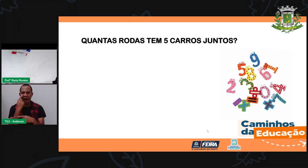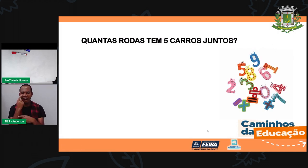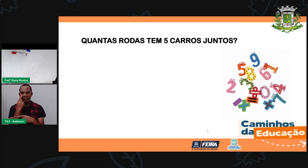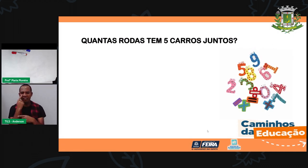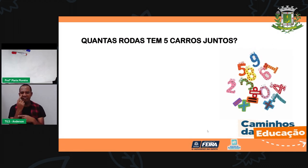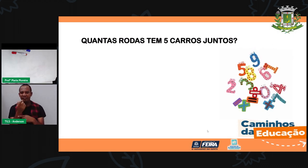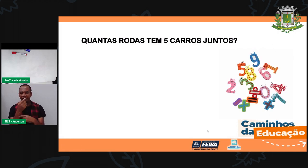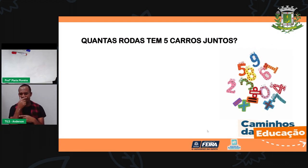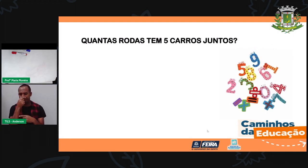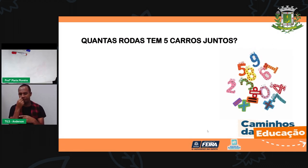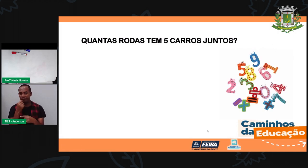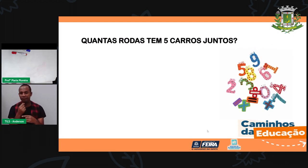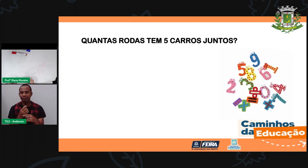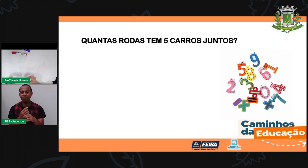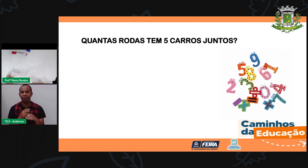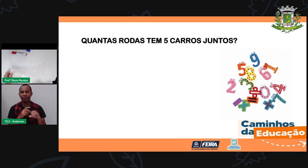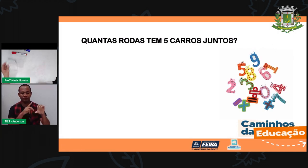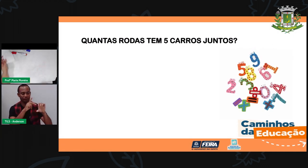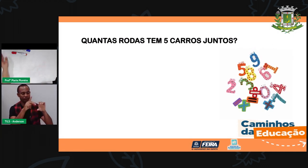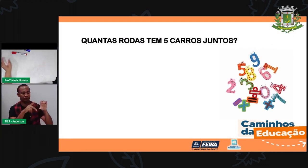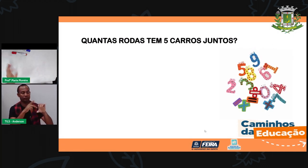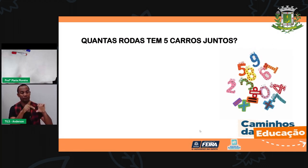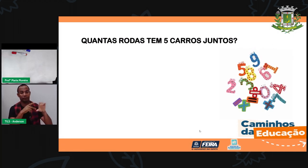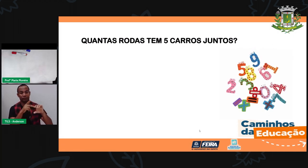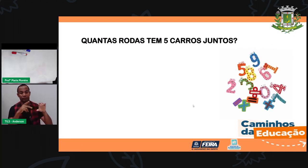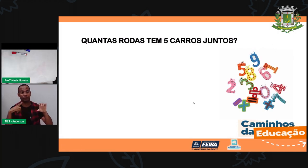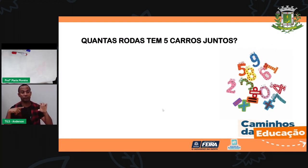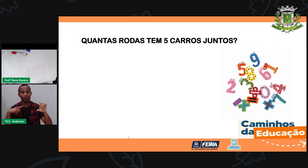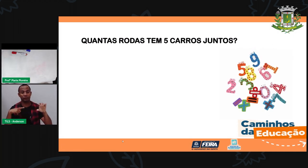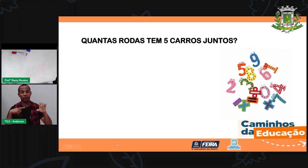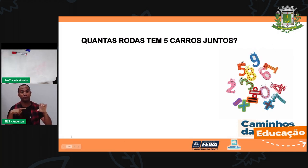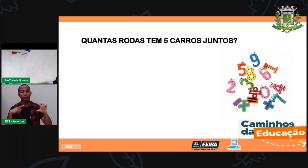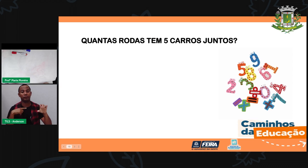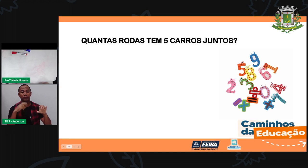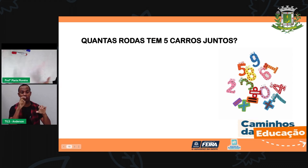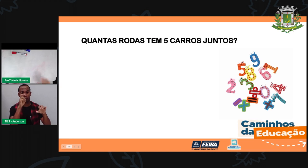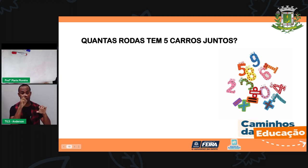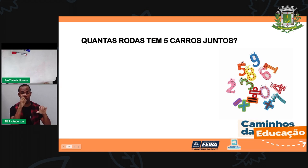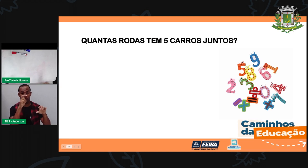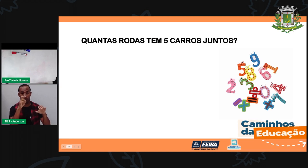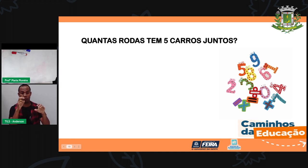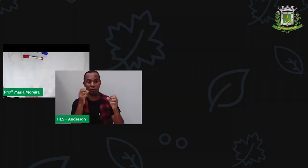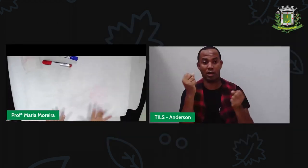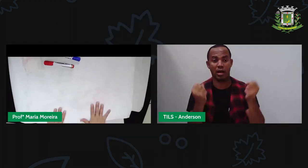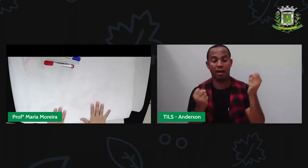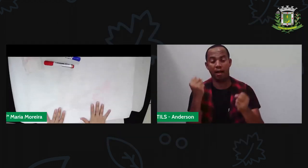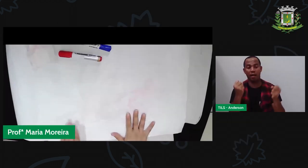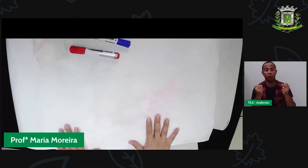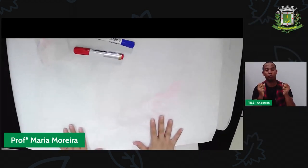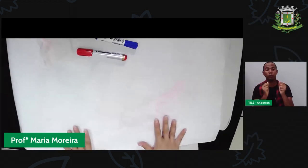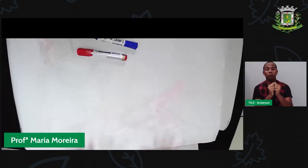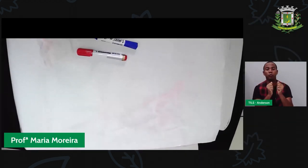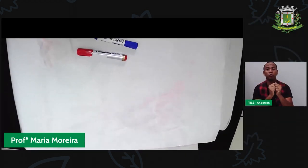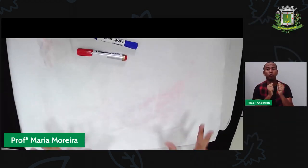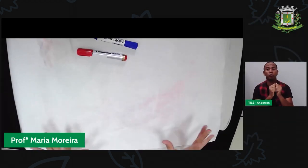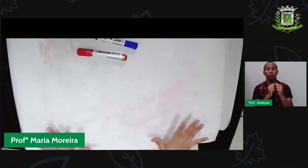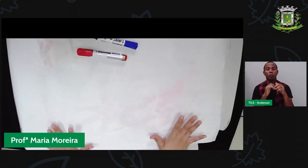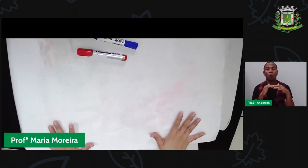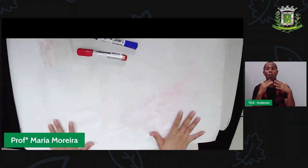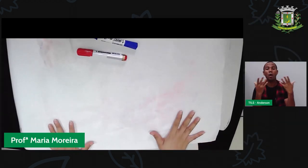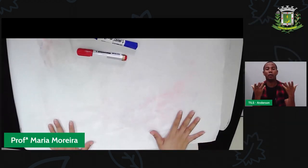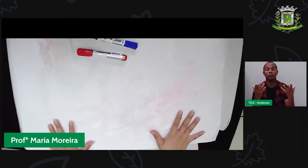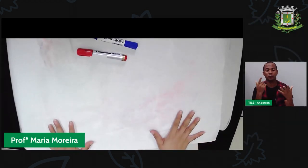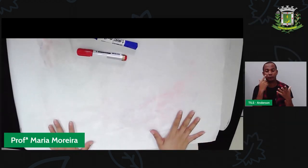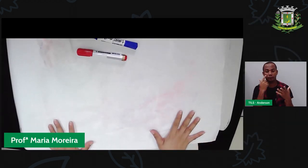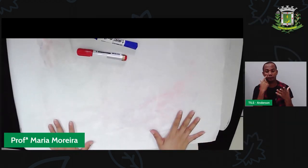Bom, quantas rodas? Tem cinco carros juntos, não isso? Então, vamos lá que agora é para o quadro. Já tem lá a informação do